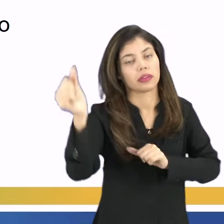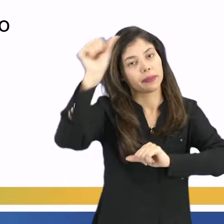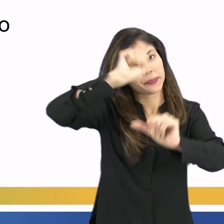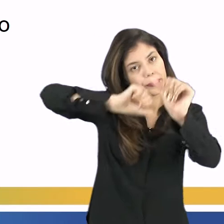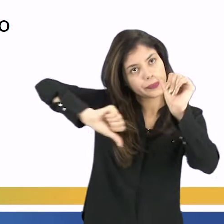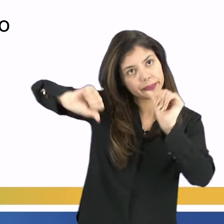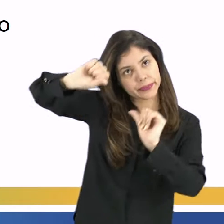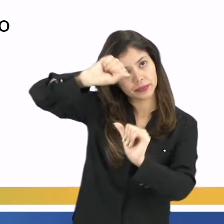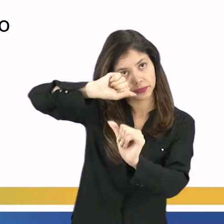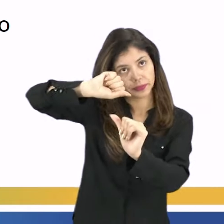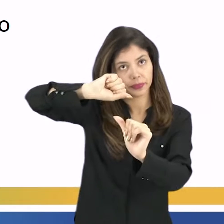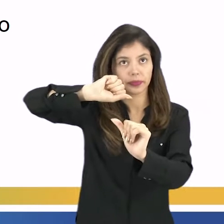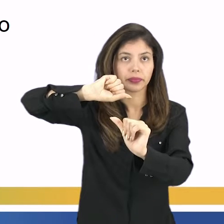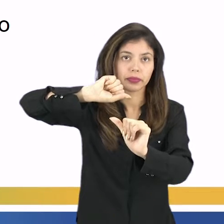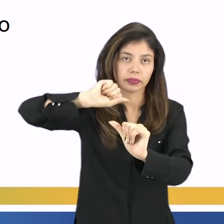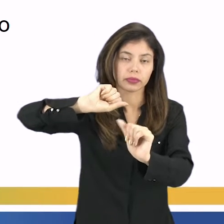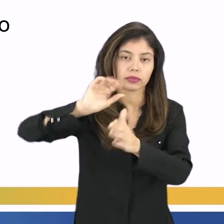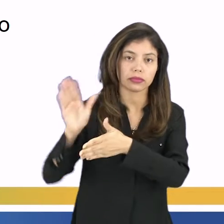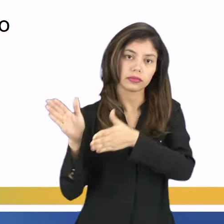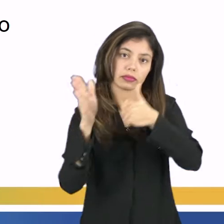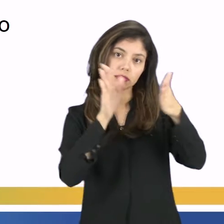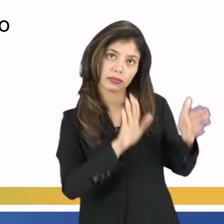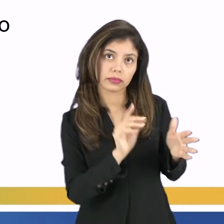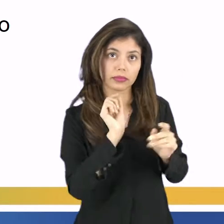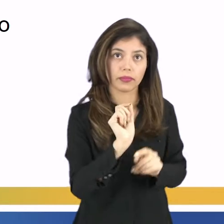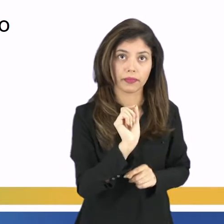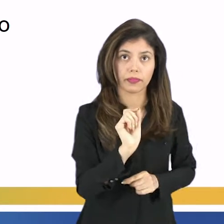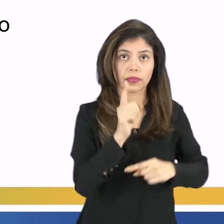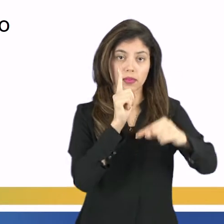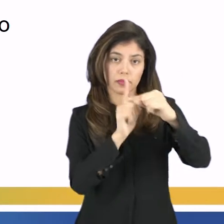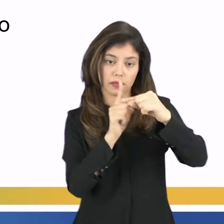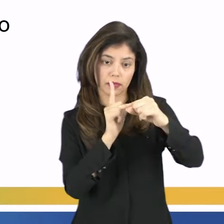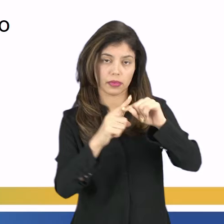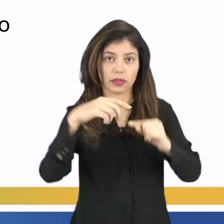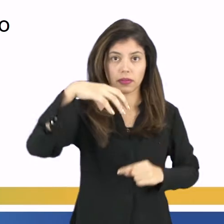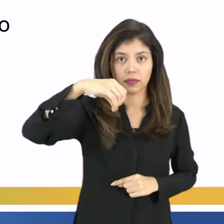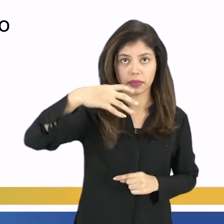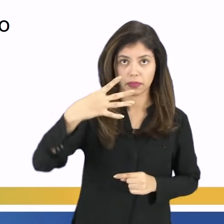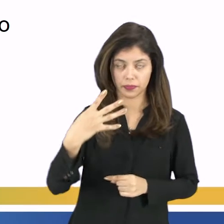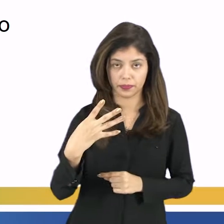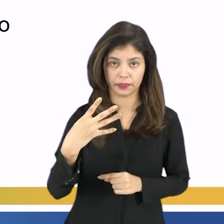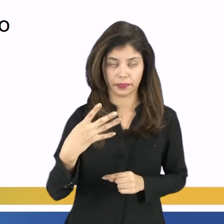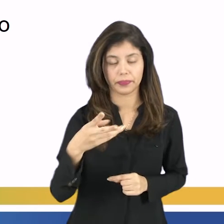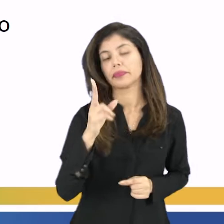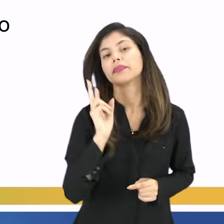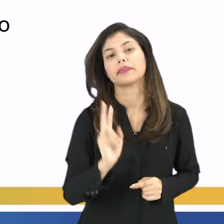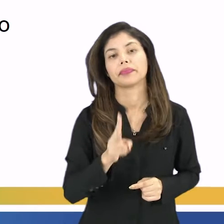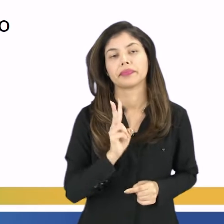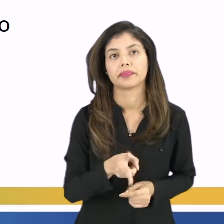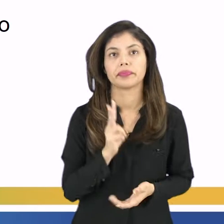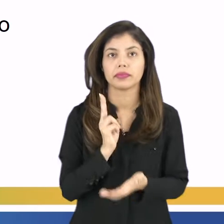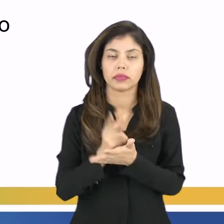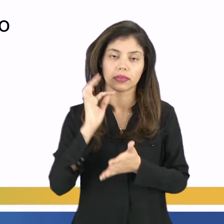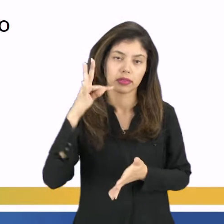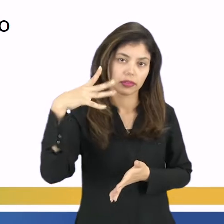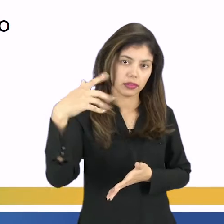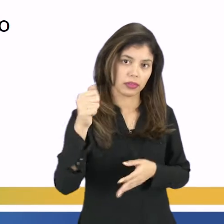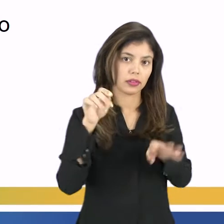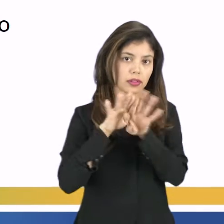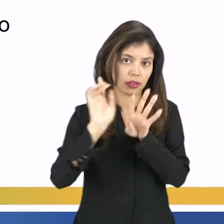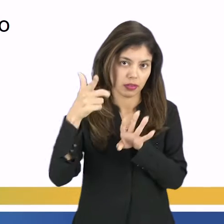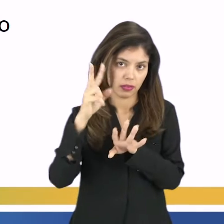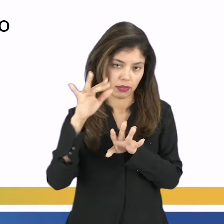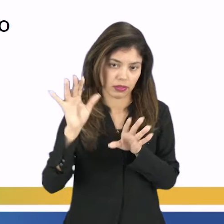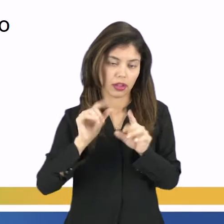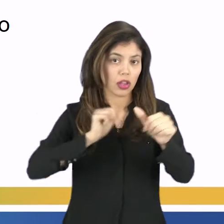eu inverto essa equação, eu passo a ter agora uma entalpia de mais 94. E isso funciona para todas as outras